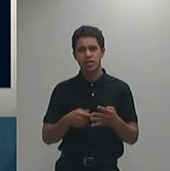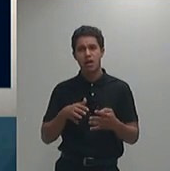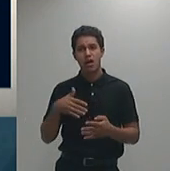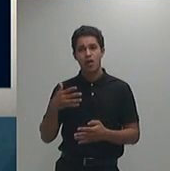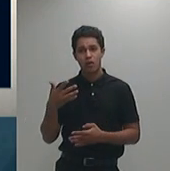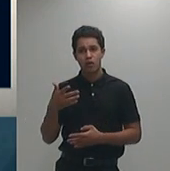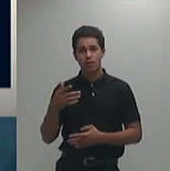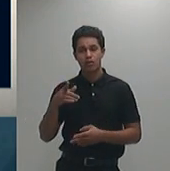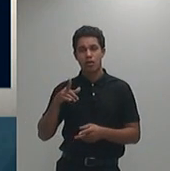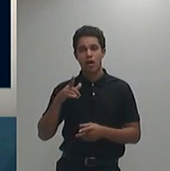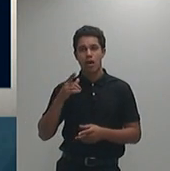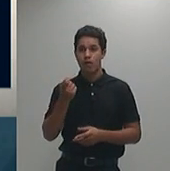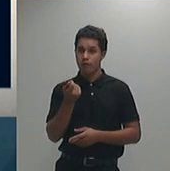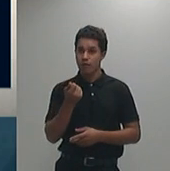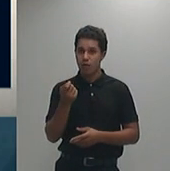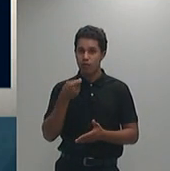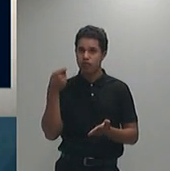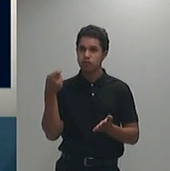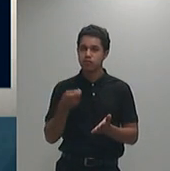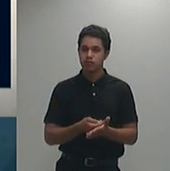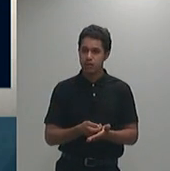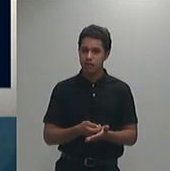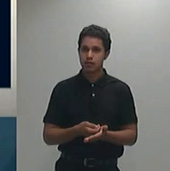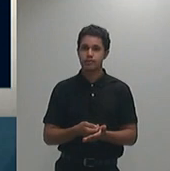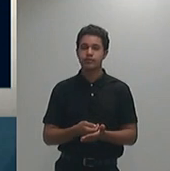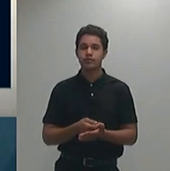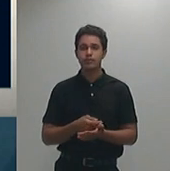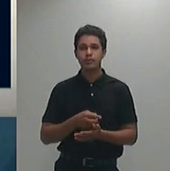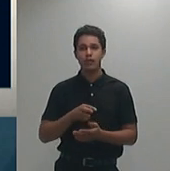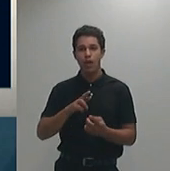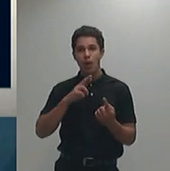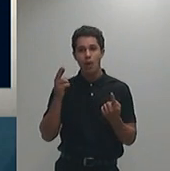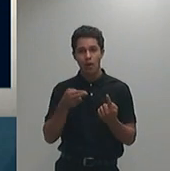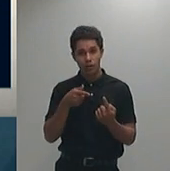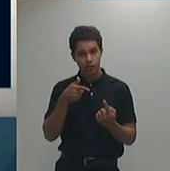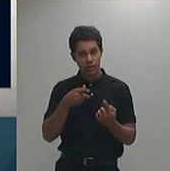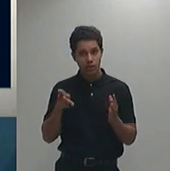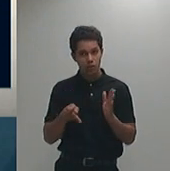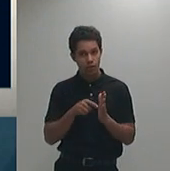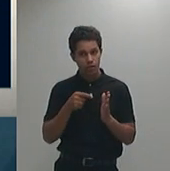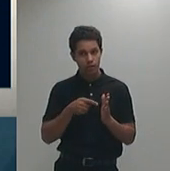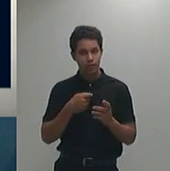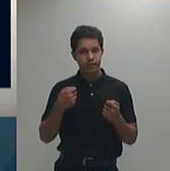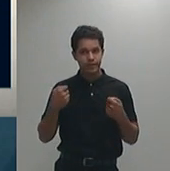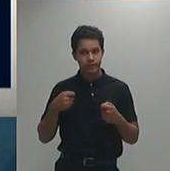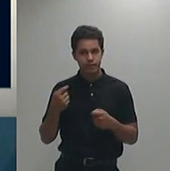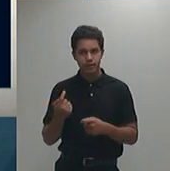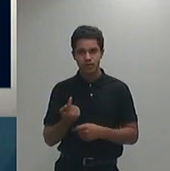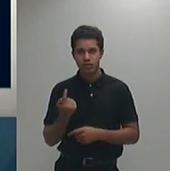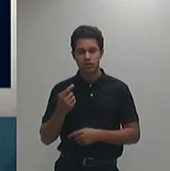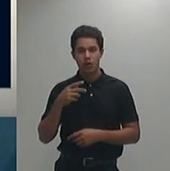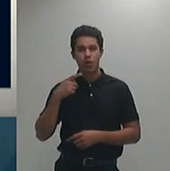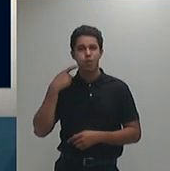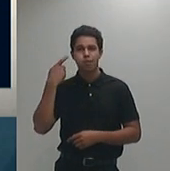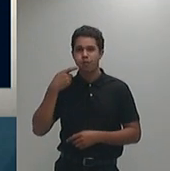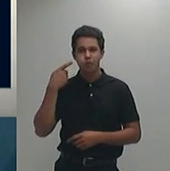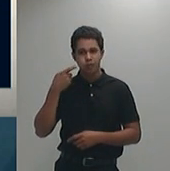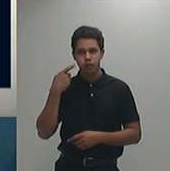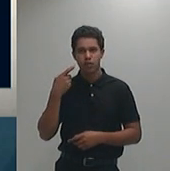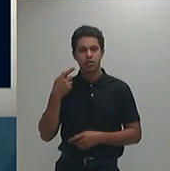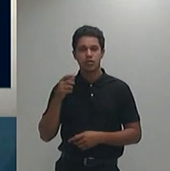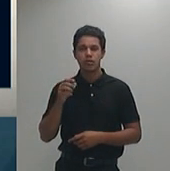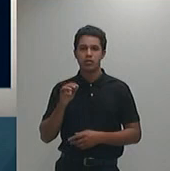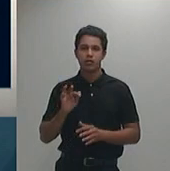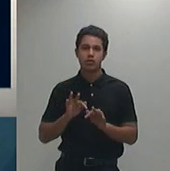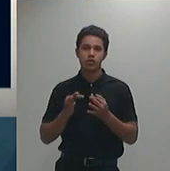honorários o réu a demanda específica deveria ser apenas o advogado sob pena